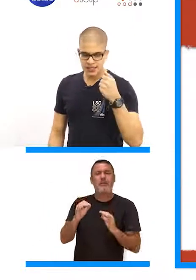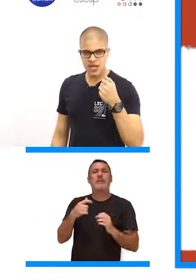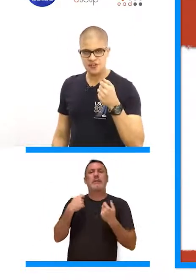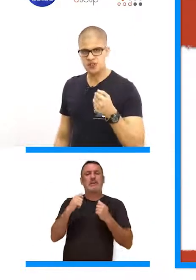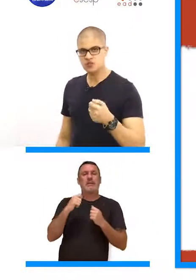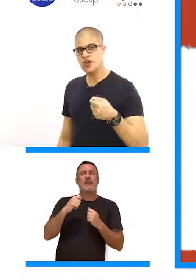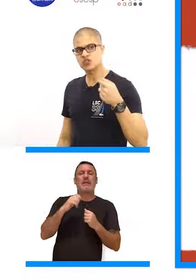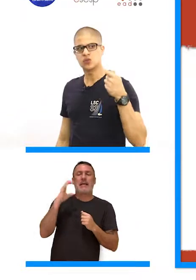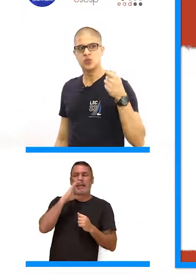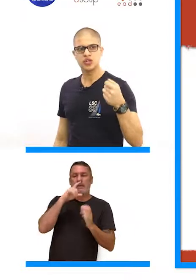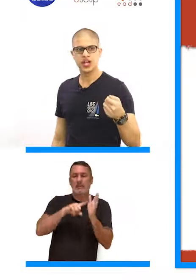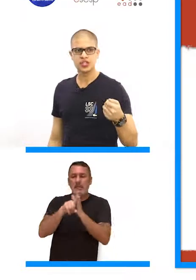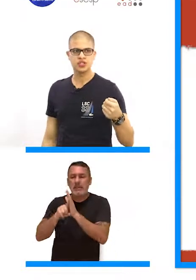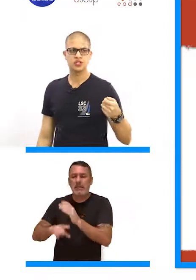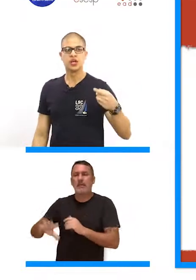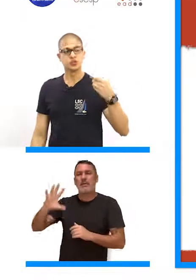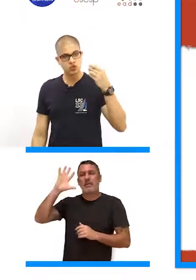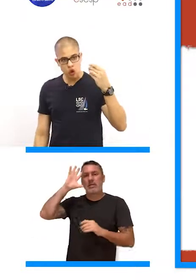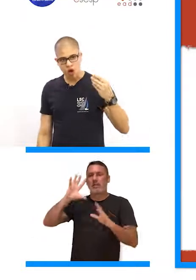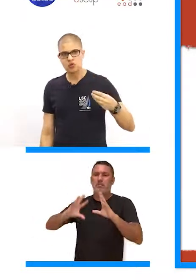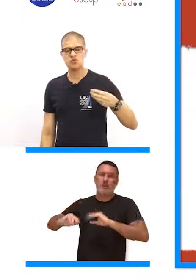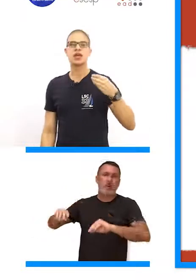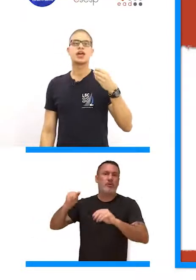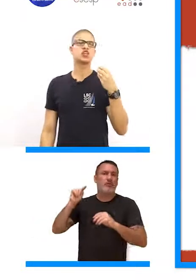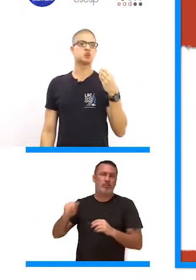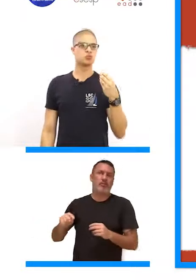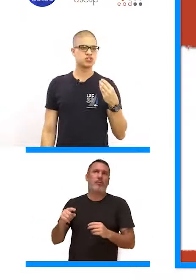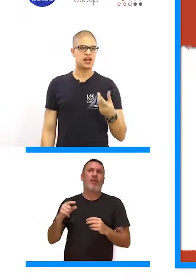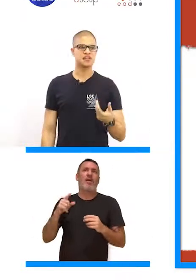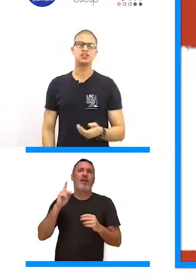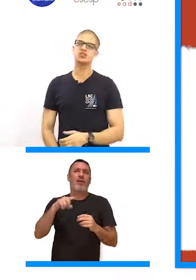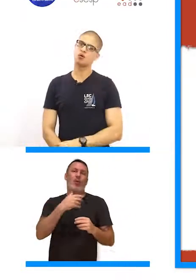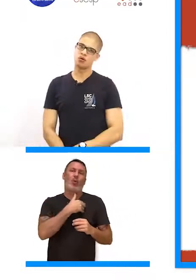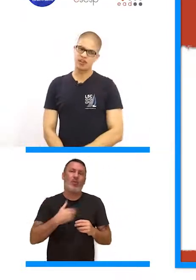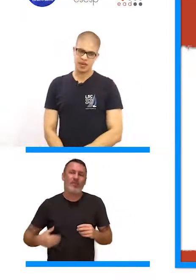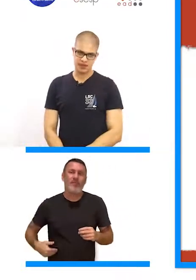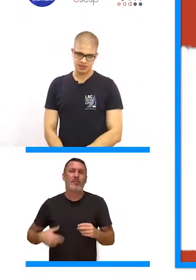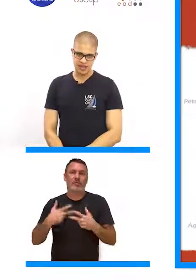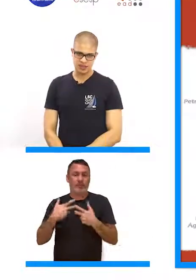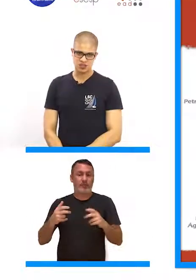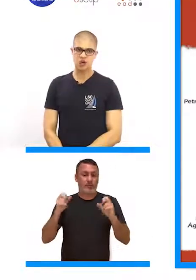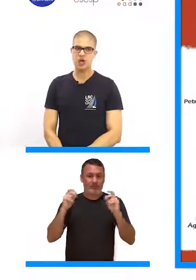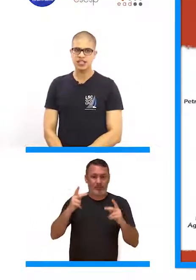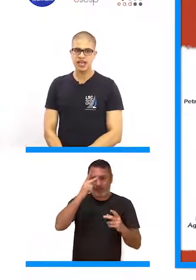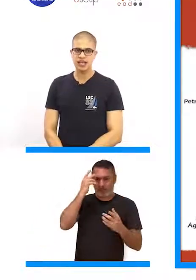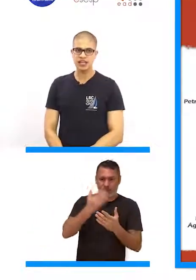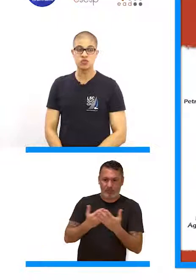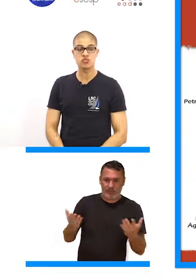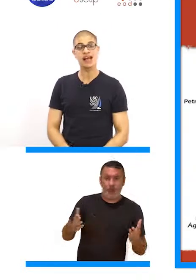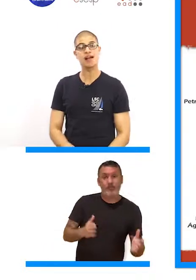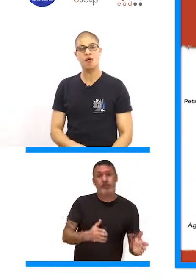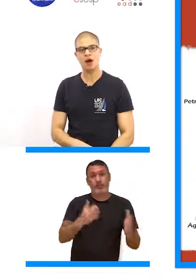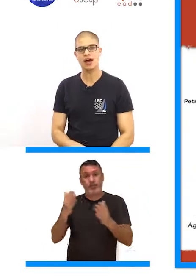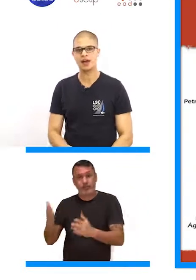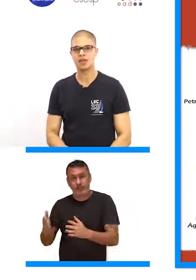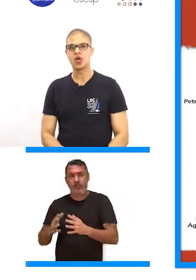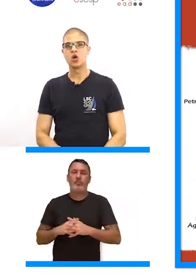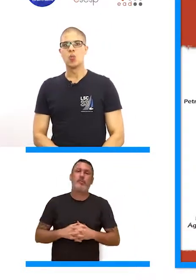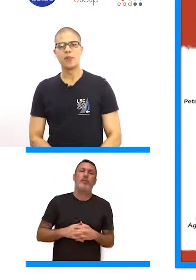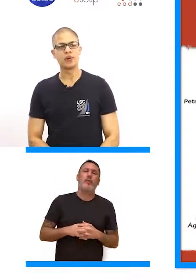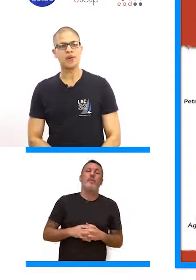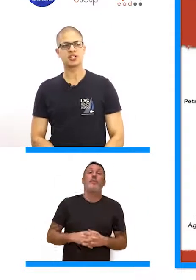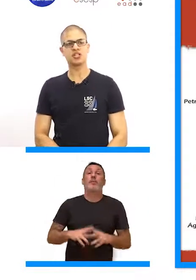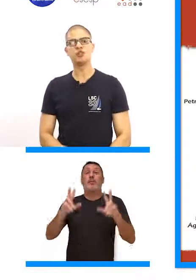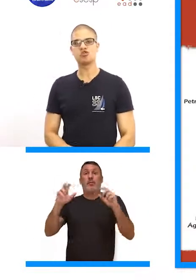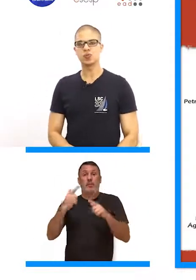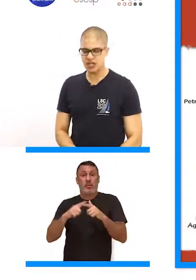requer intervenções urgentes dos órgãos responsáveis governamentais. Ok, queridos? Agora,